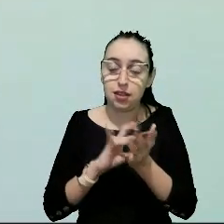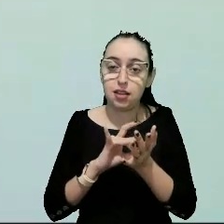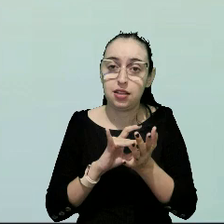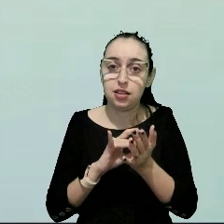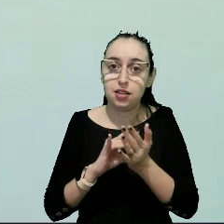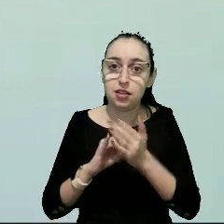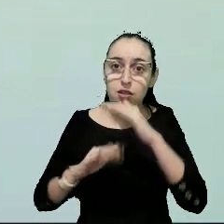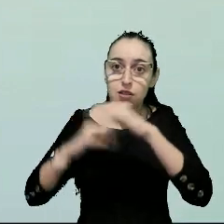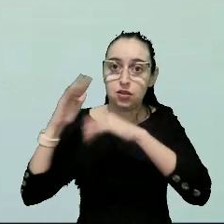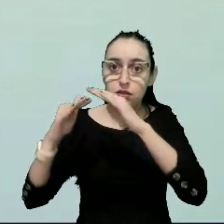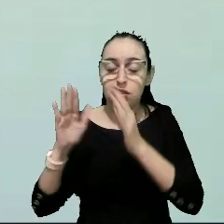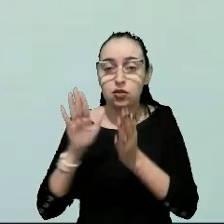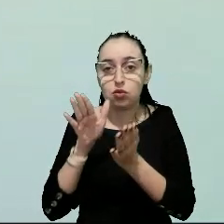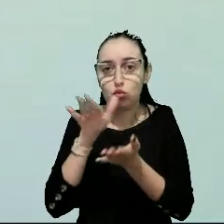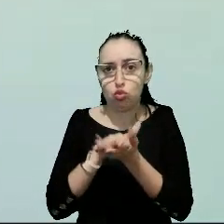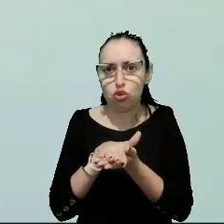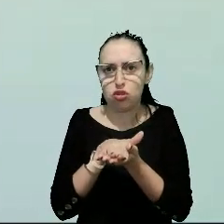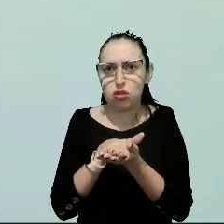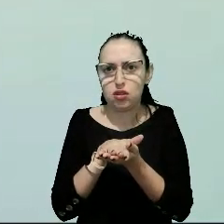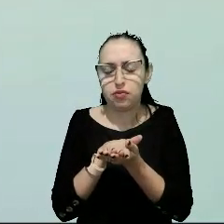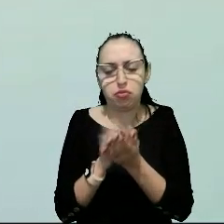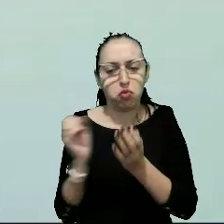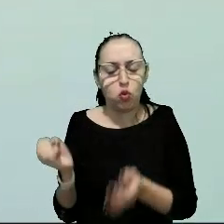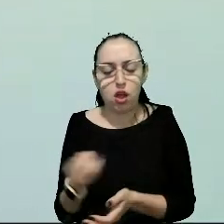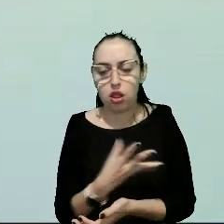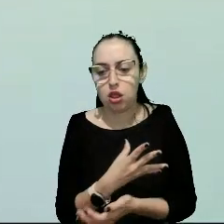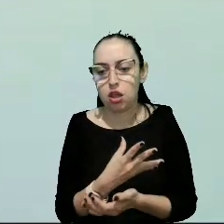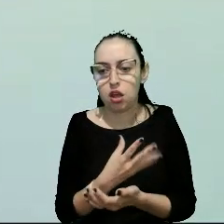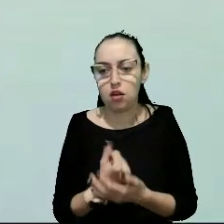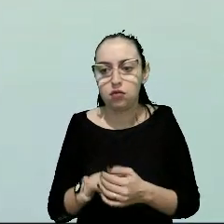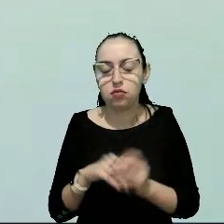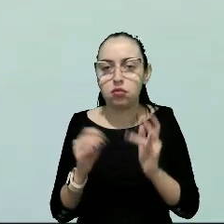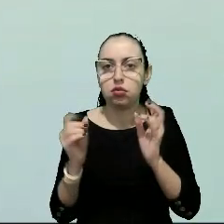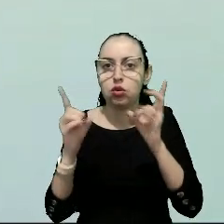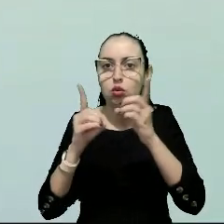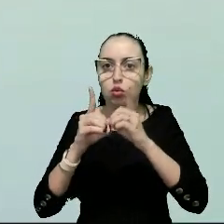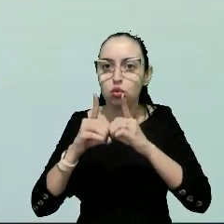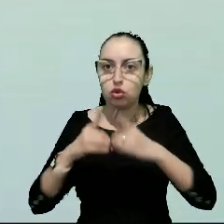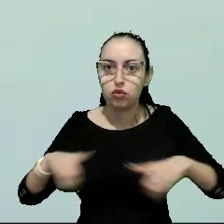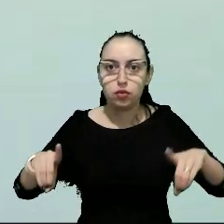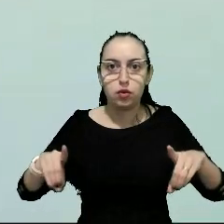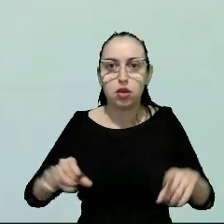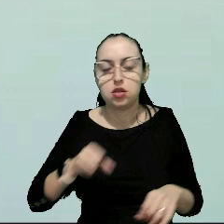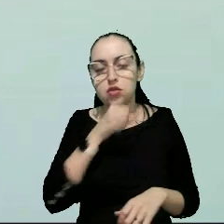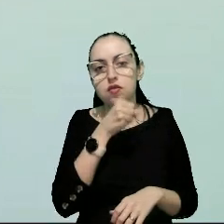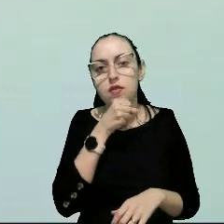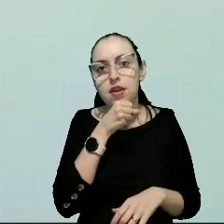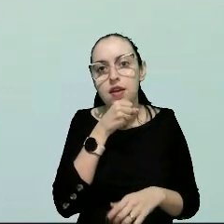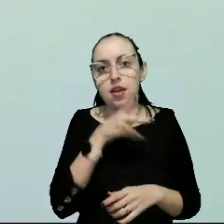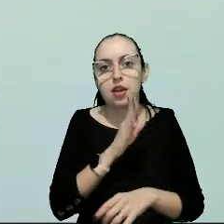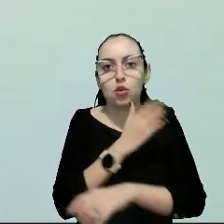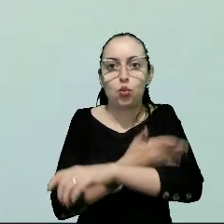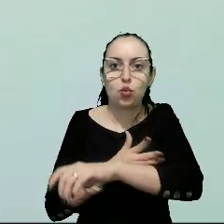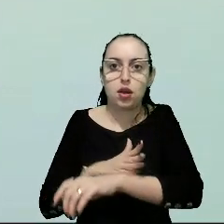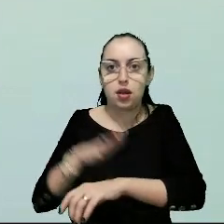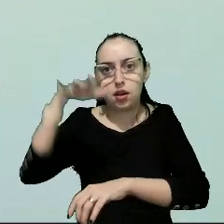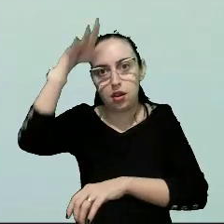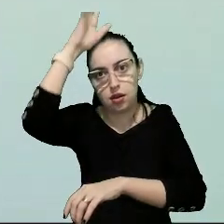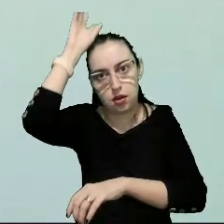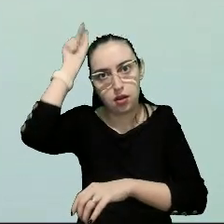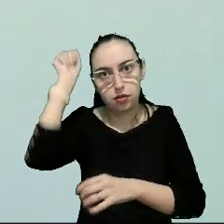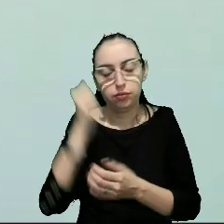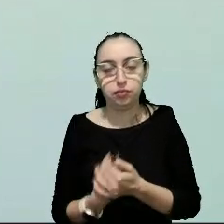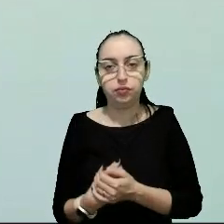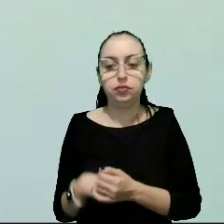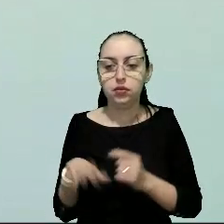verdade. A geração sanduíche, que é uma grande novidade, o divórcio grisalho, que é uma grande novidade.